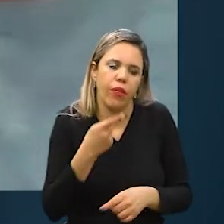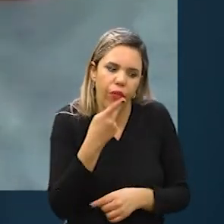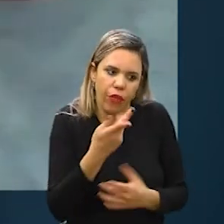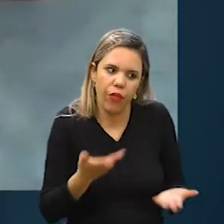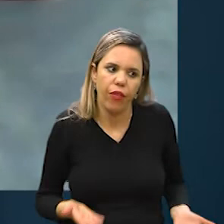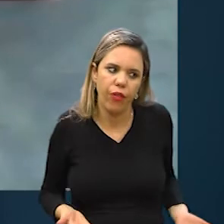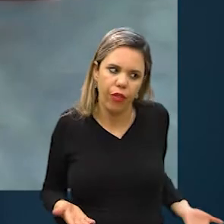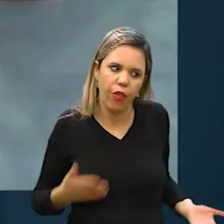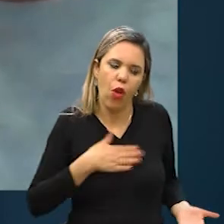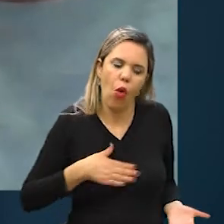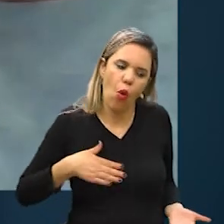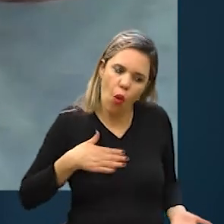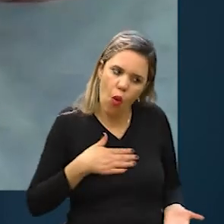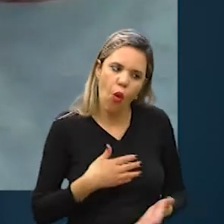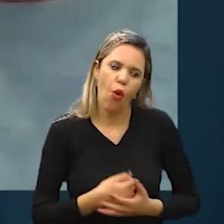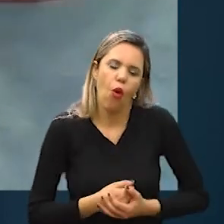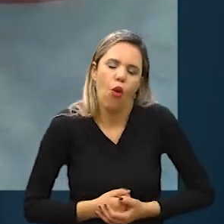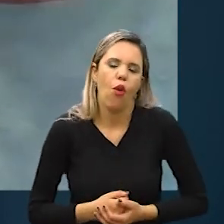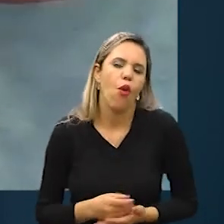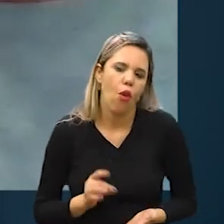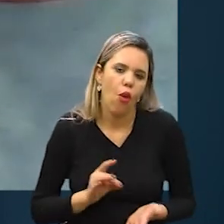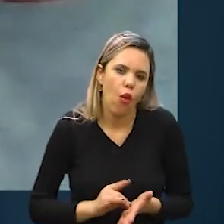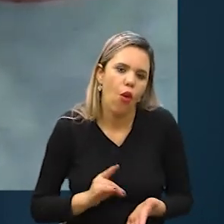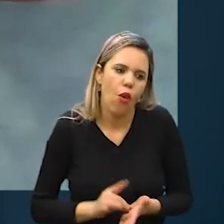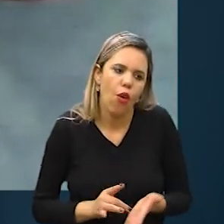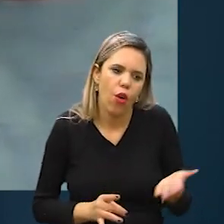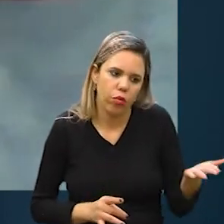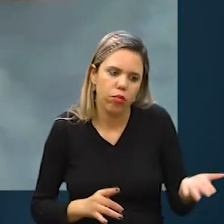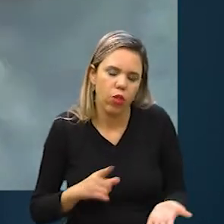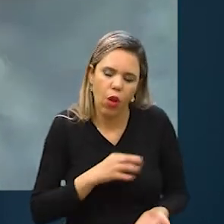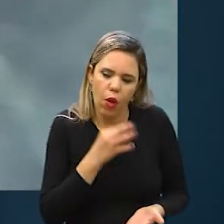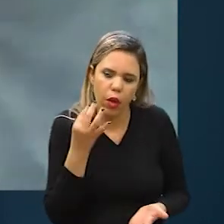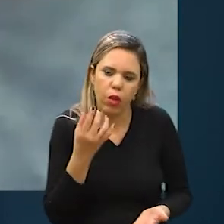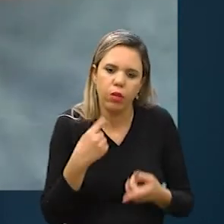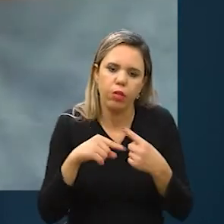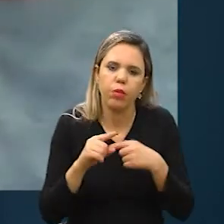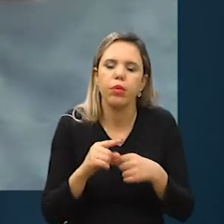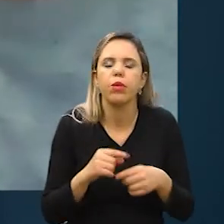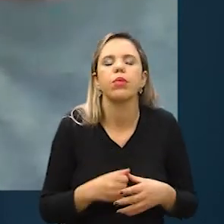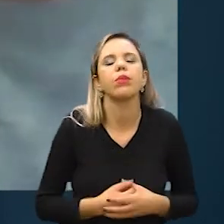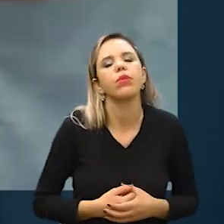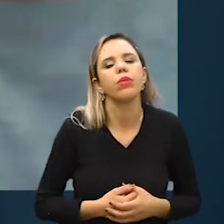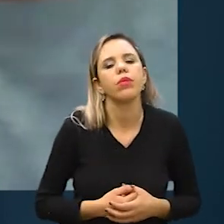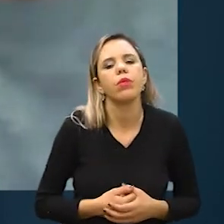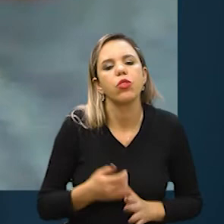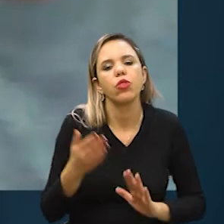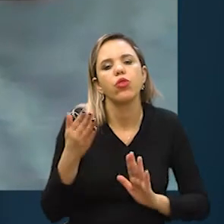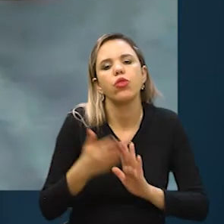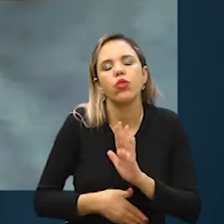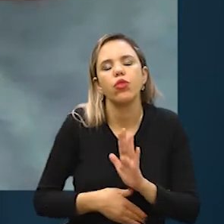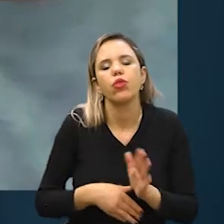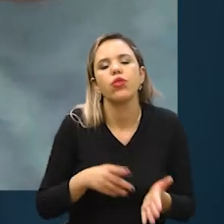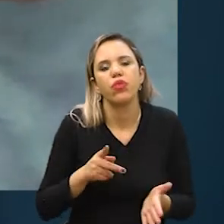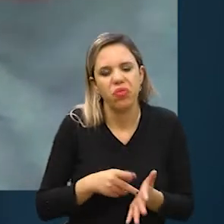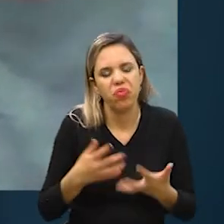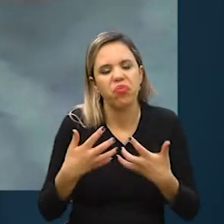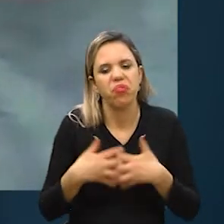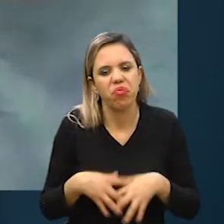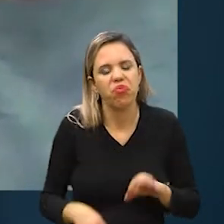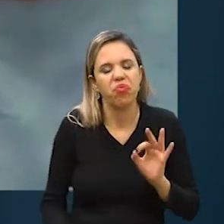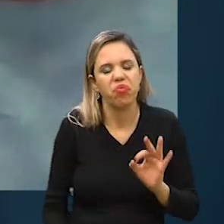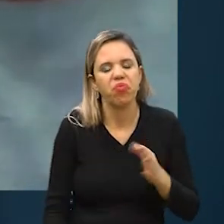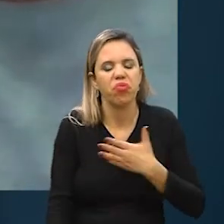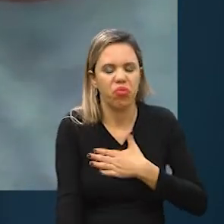ela falou, eu gostei. Realmente eficiente, eu comprovei que realmente